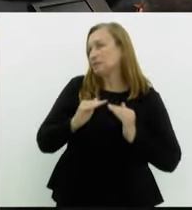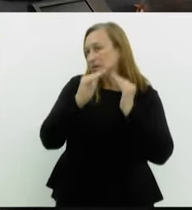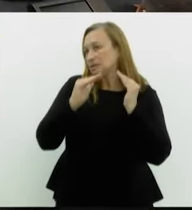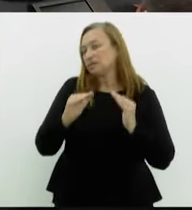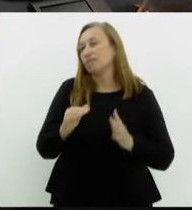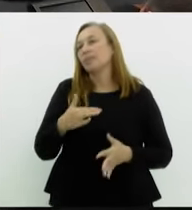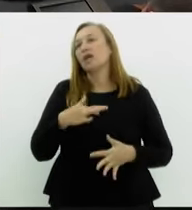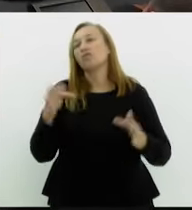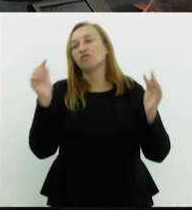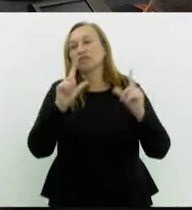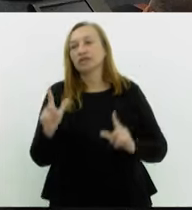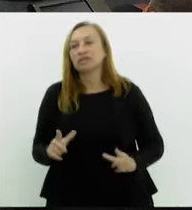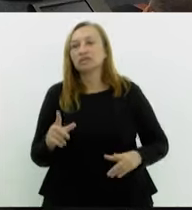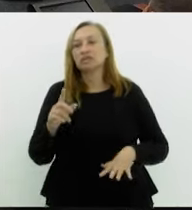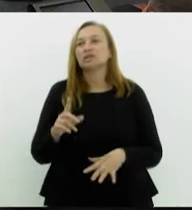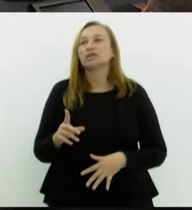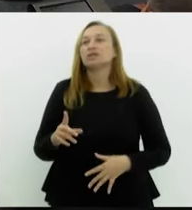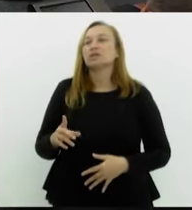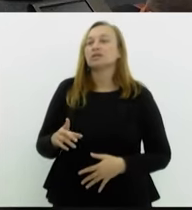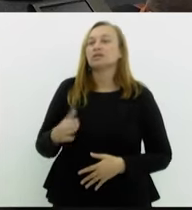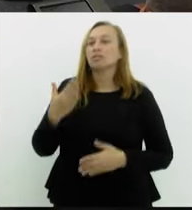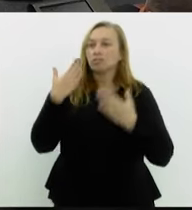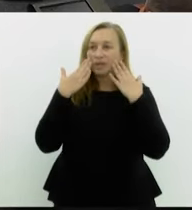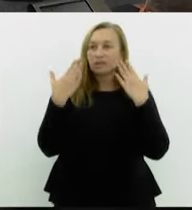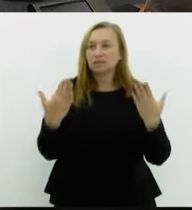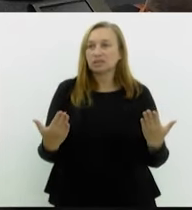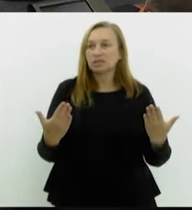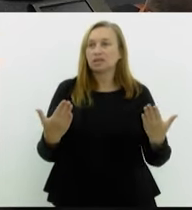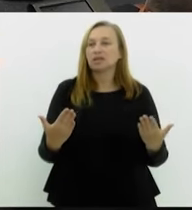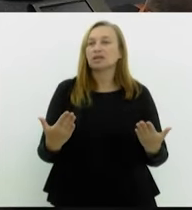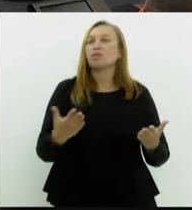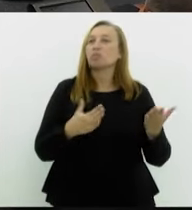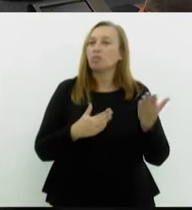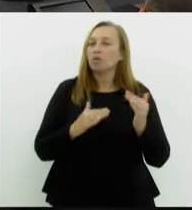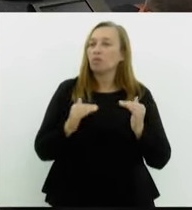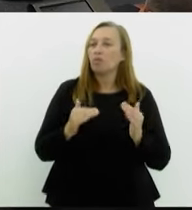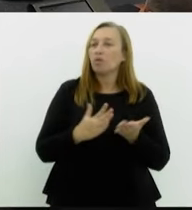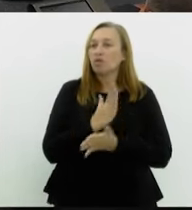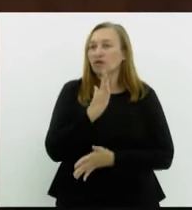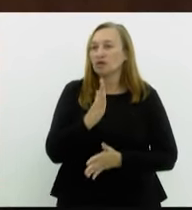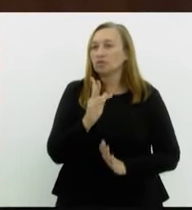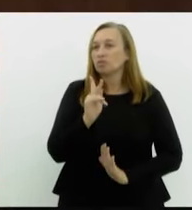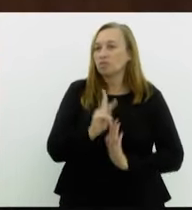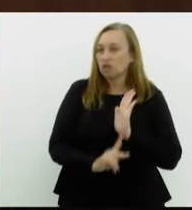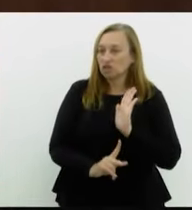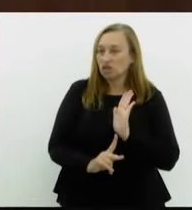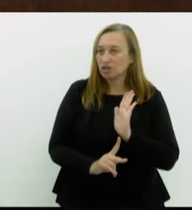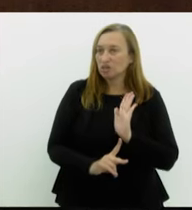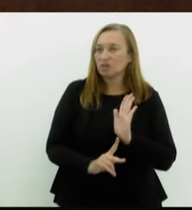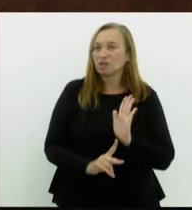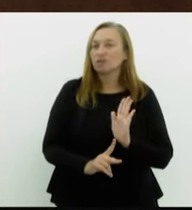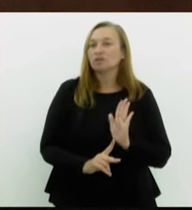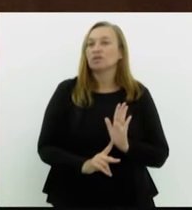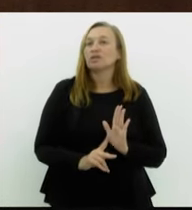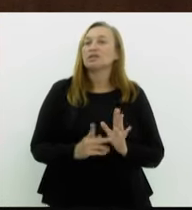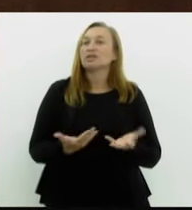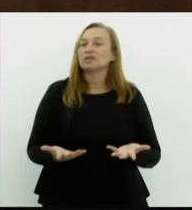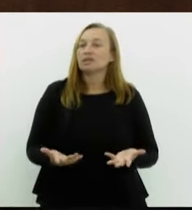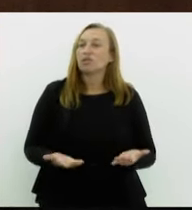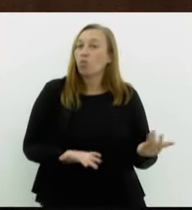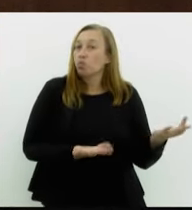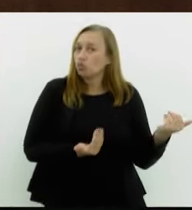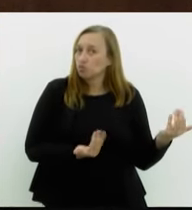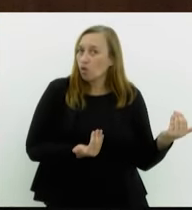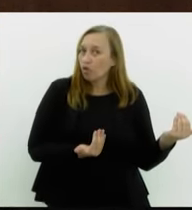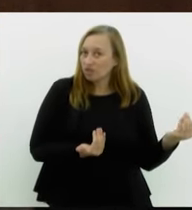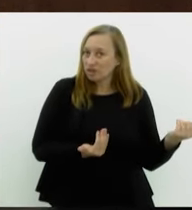muito contente com Vossa Excelência ter apresentado e aprovado o projeto, ainda mais que a autoria surgiu de um